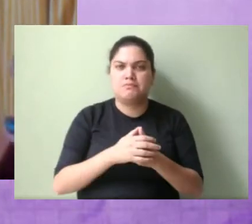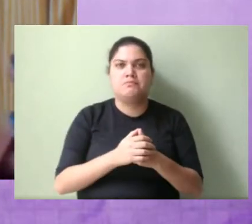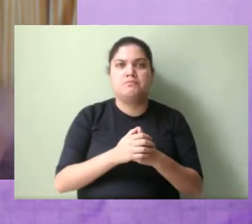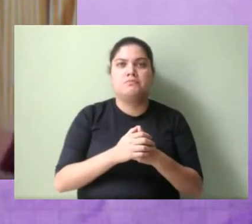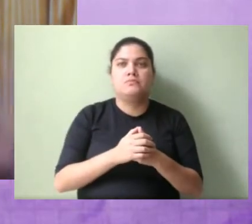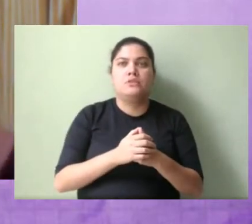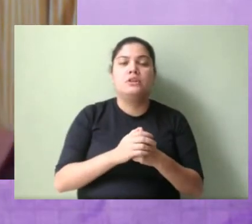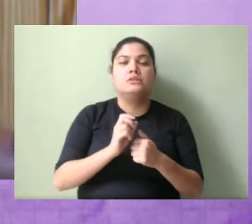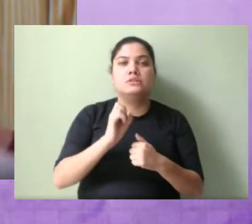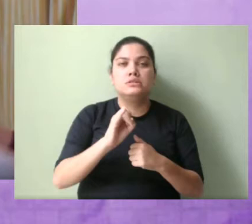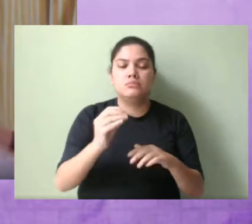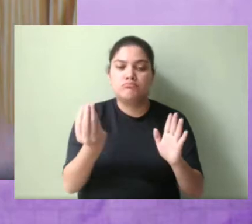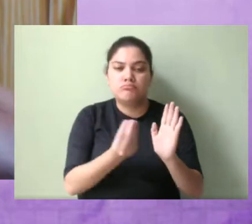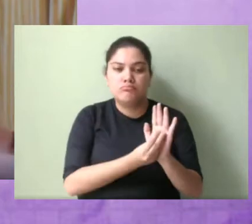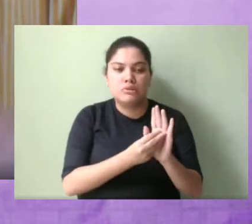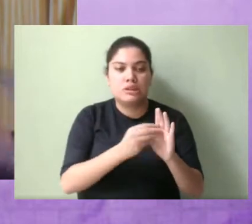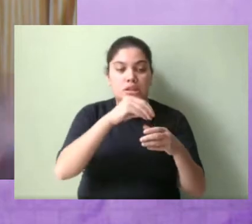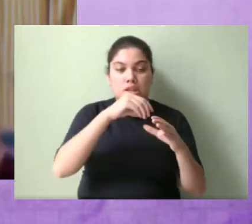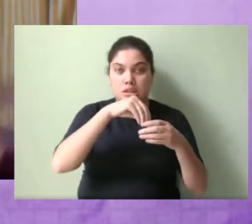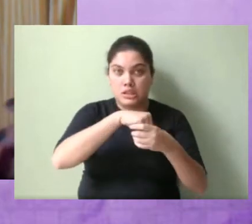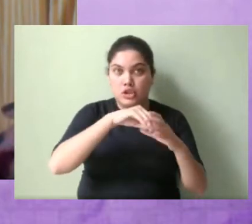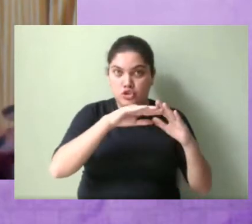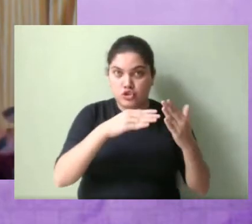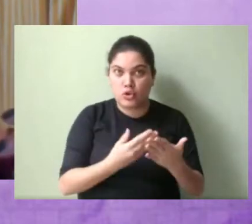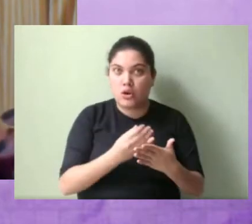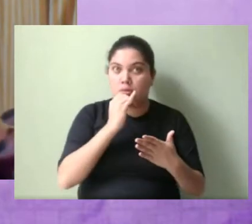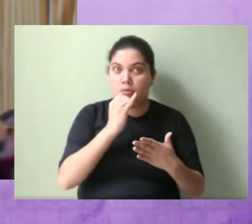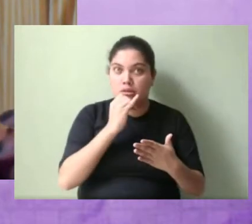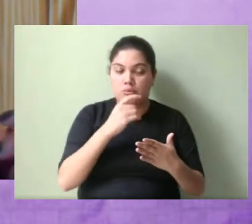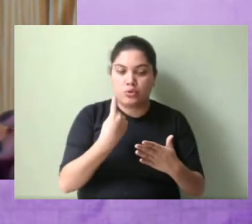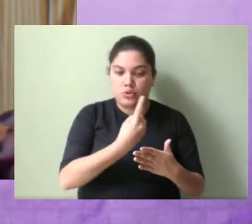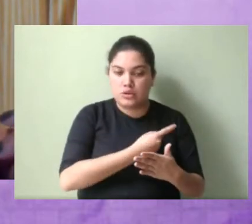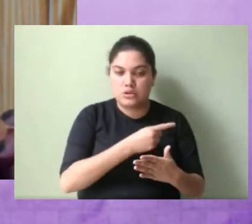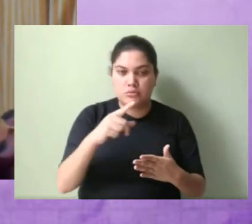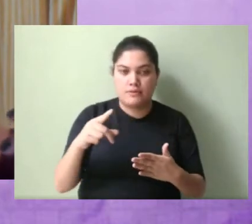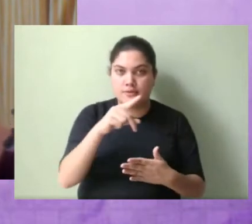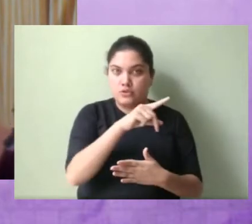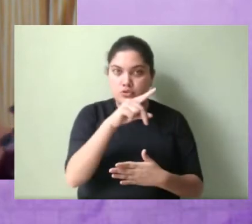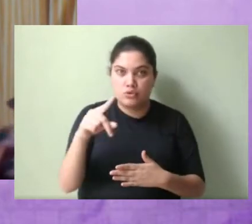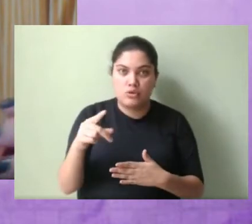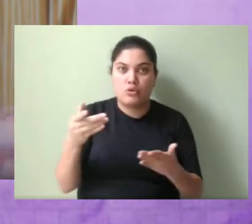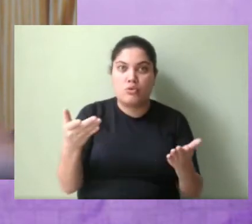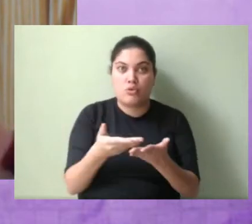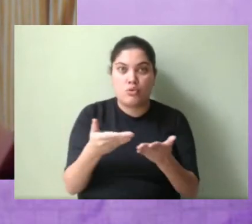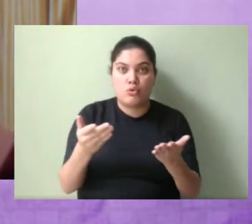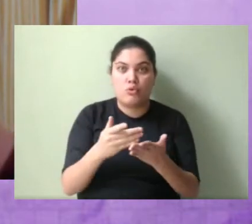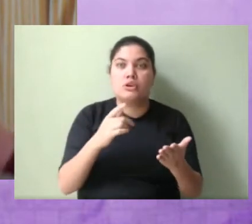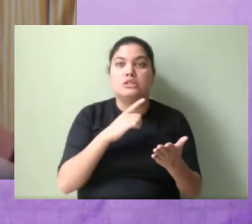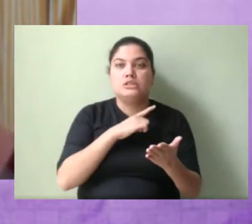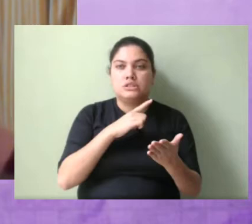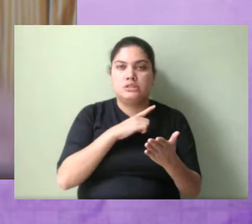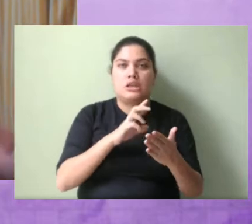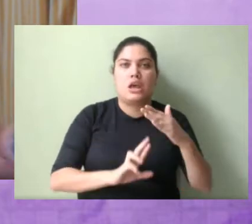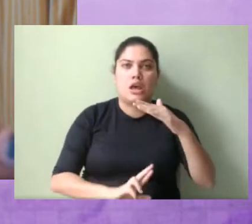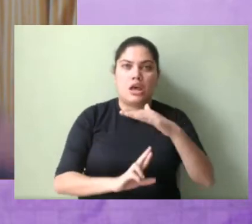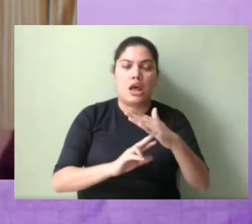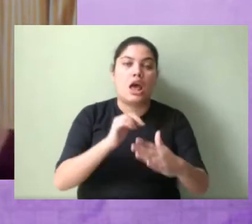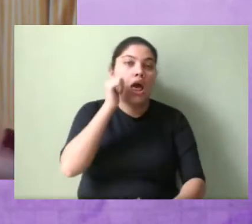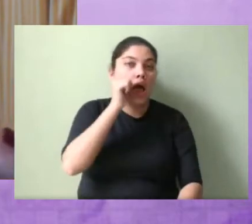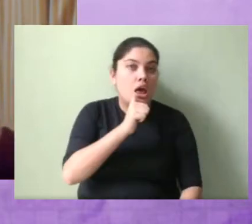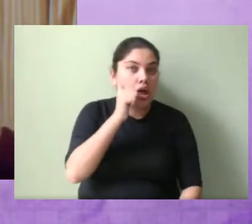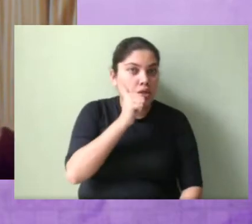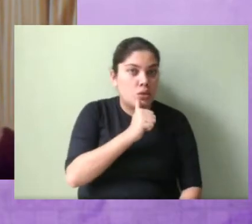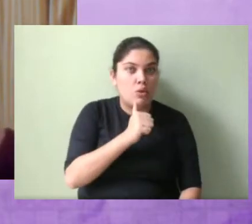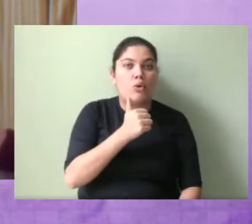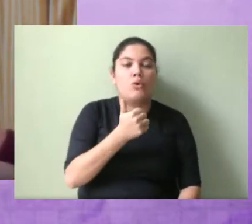casa, que são microambientes, né, que a gente participa e tudo mais. Quando a gente coloca isso dentro da escola, né, no